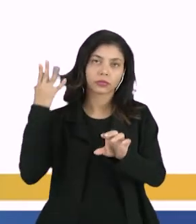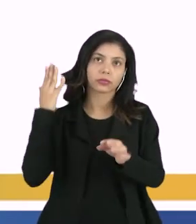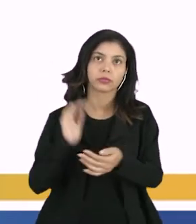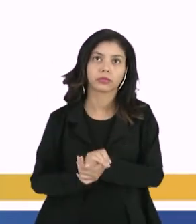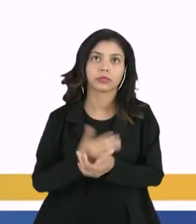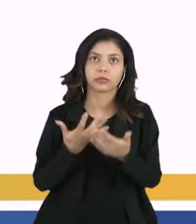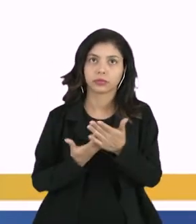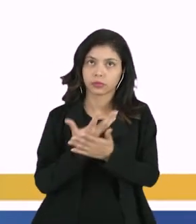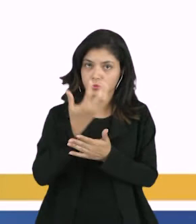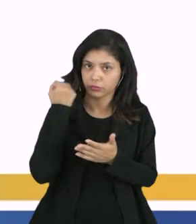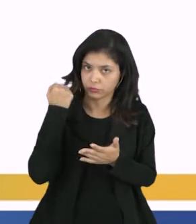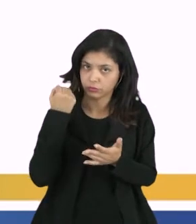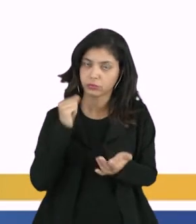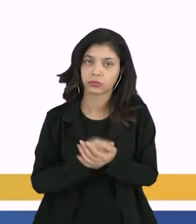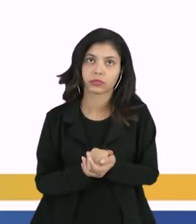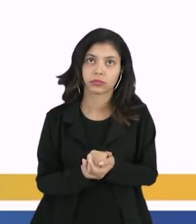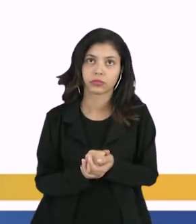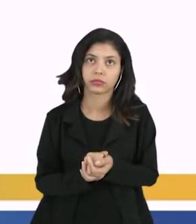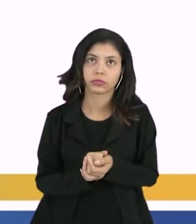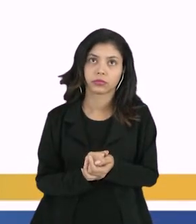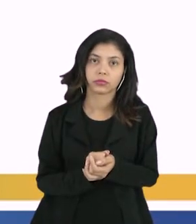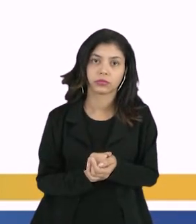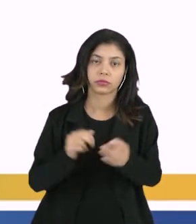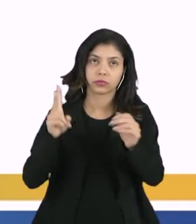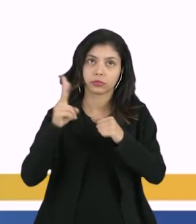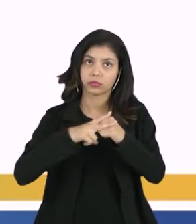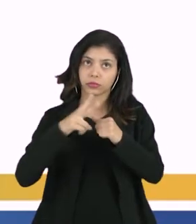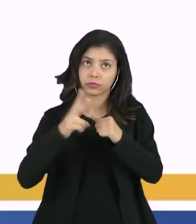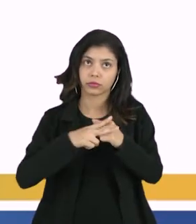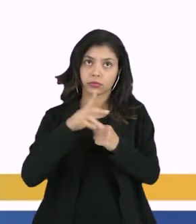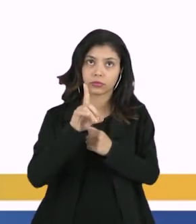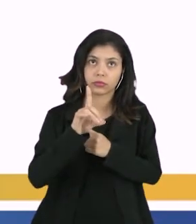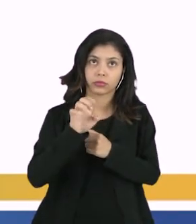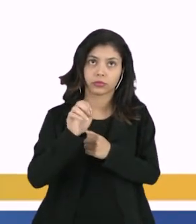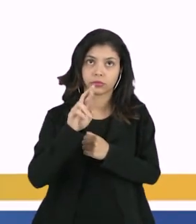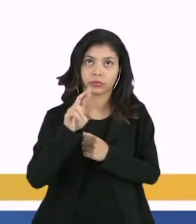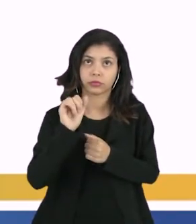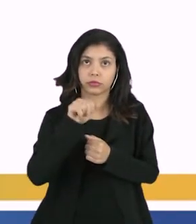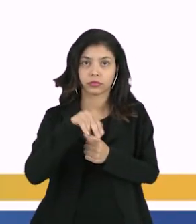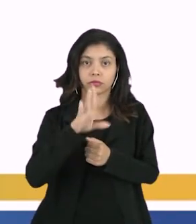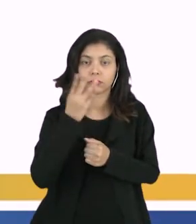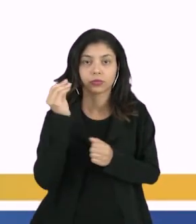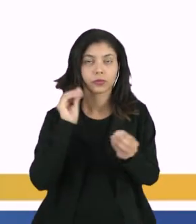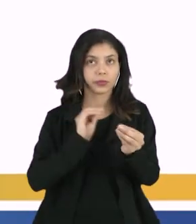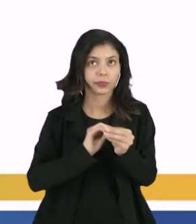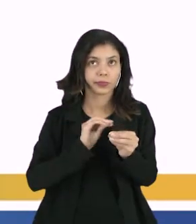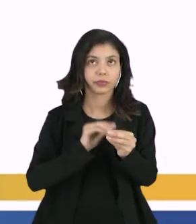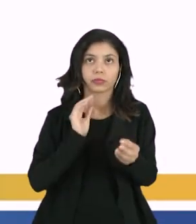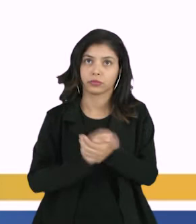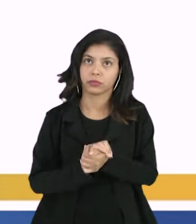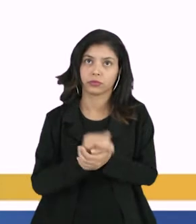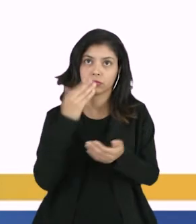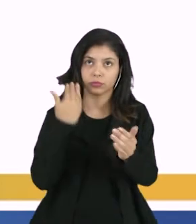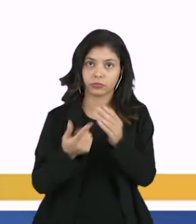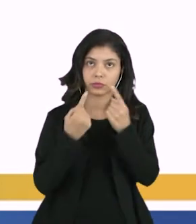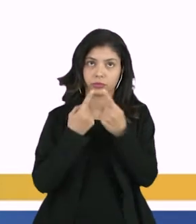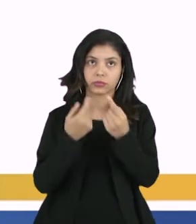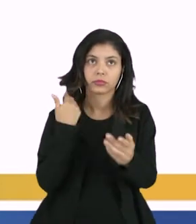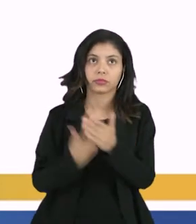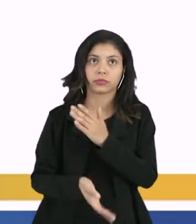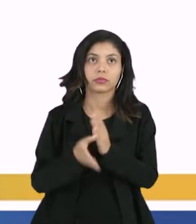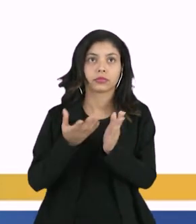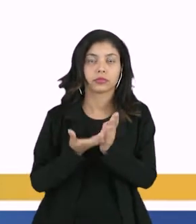foi retirado a desinência dos verbos, que eu tenho aí o verbo beijar, debater e perder. Ao final